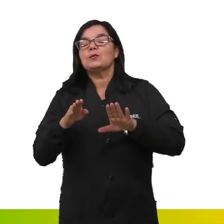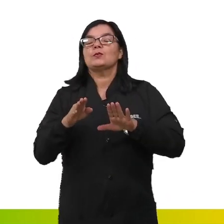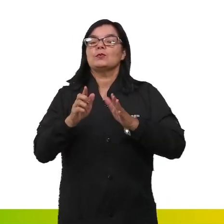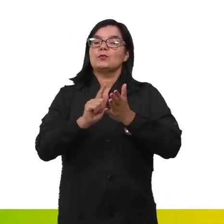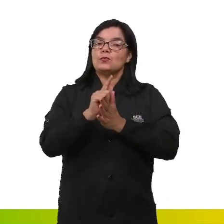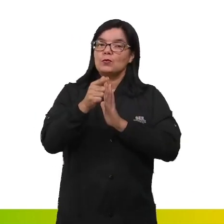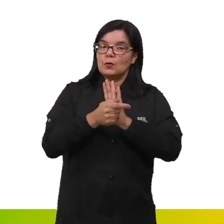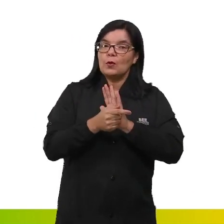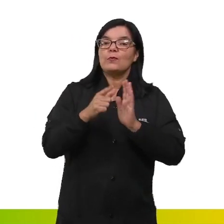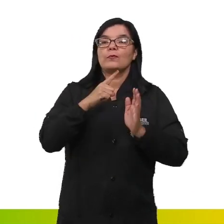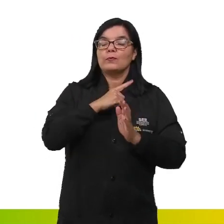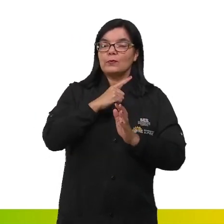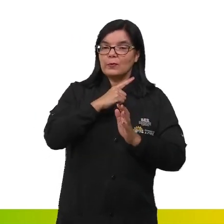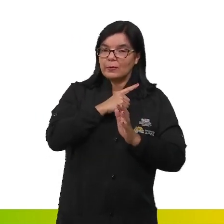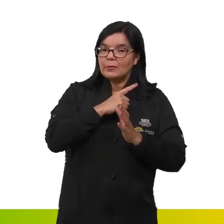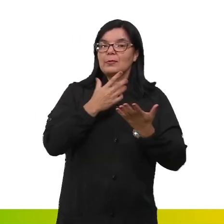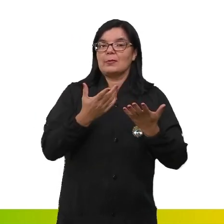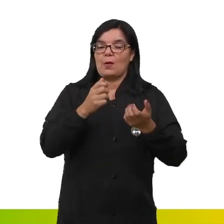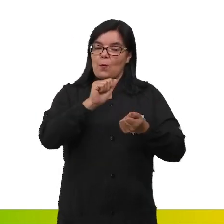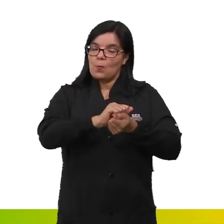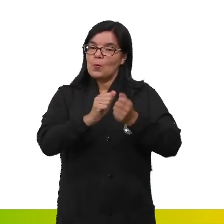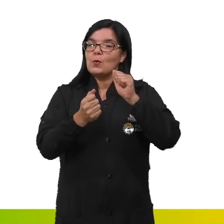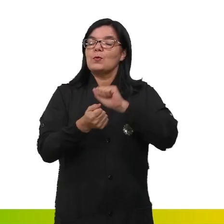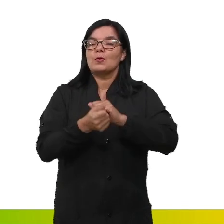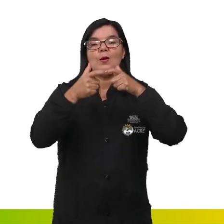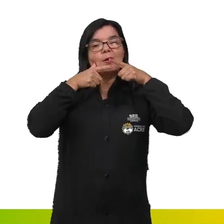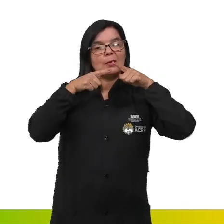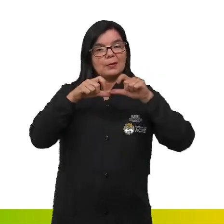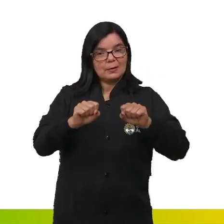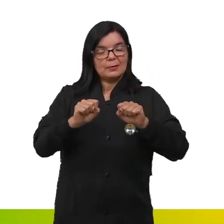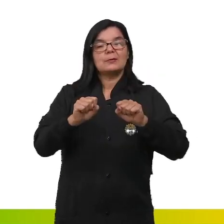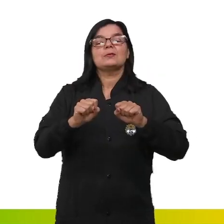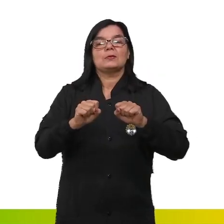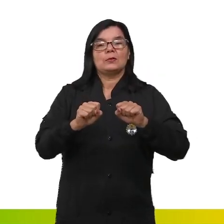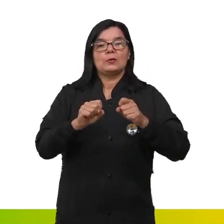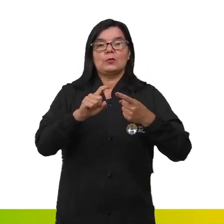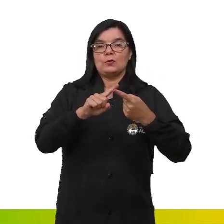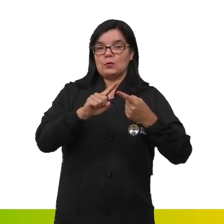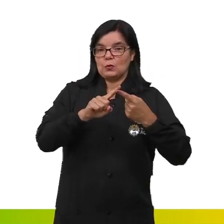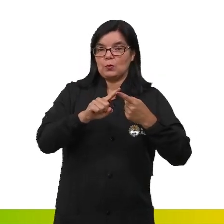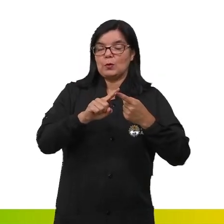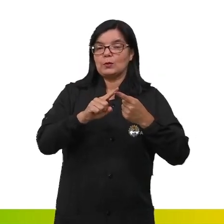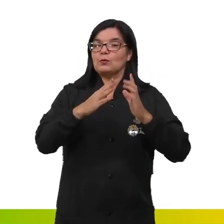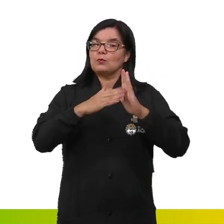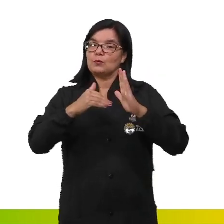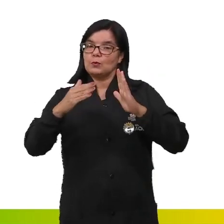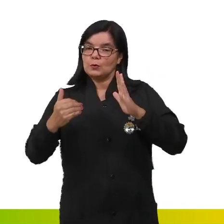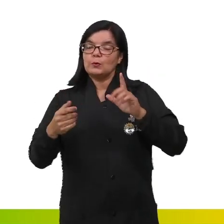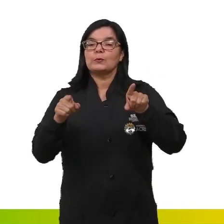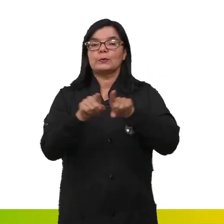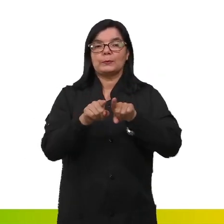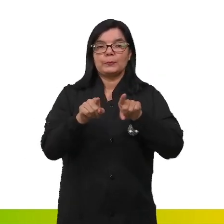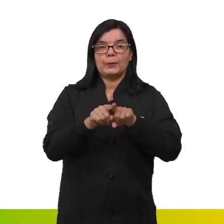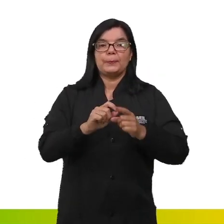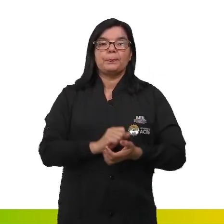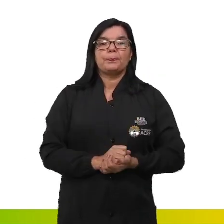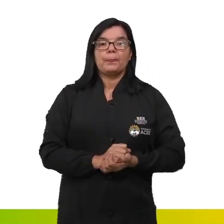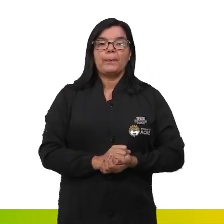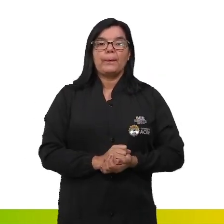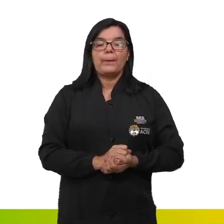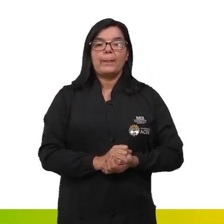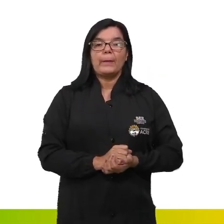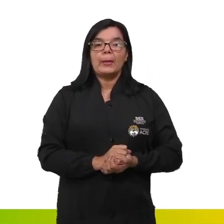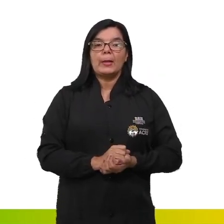eu vou ter uma adequação linguística ali, tanto de estilo quanto de intencionalidade. E aqui,